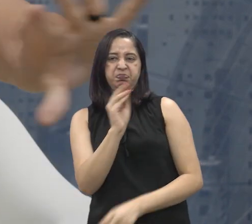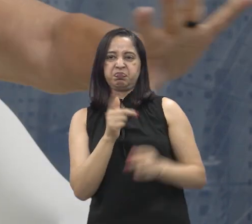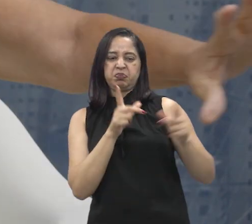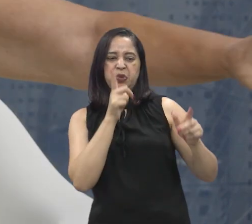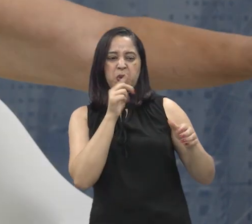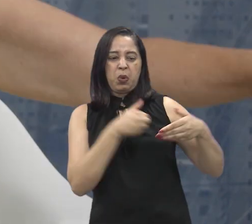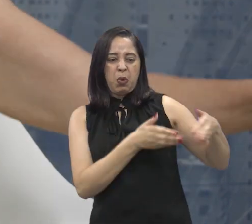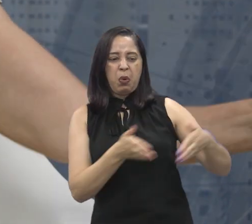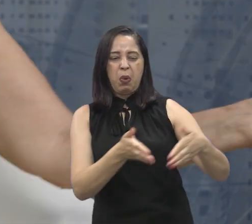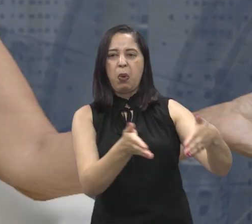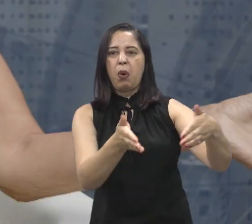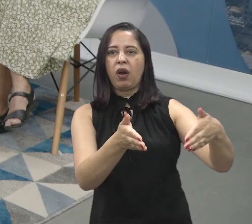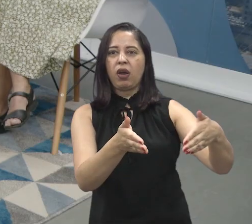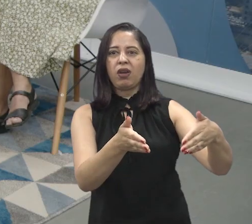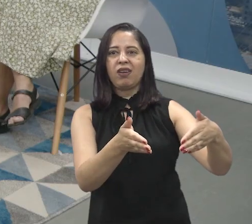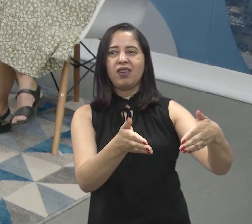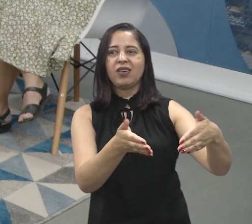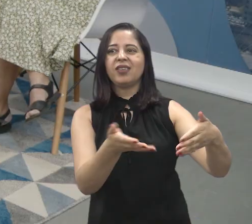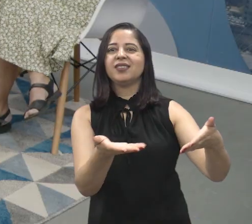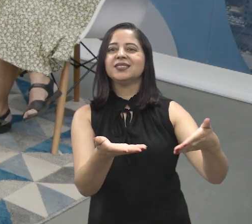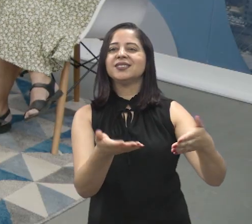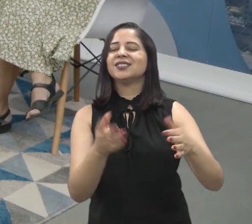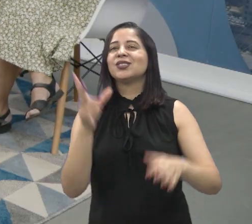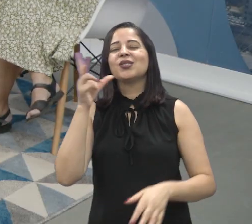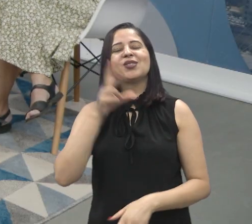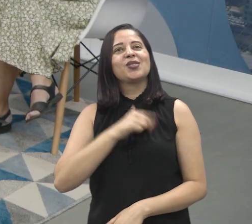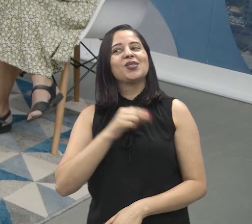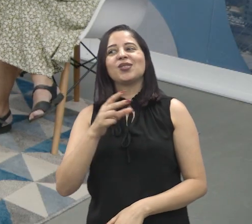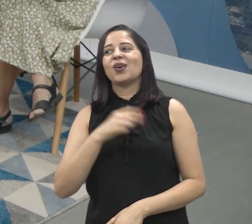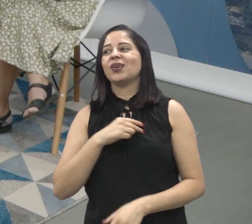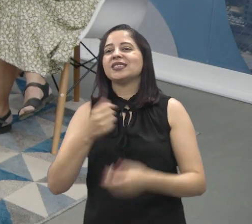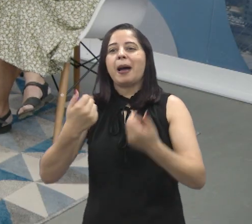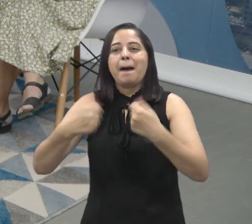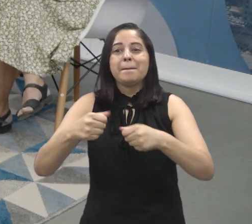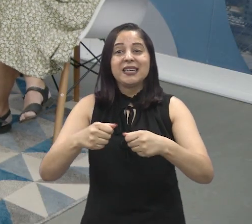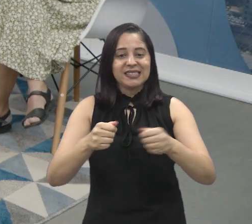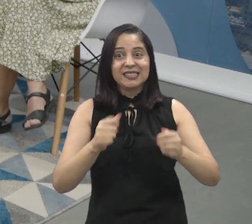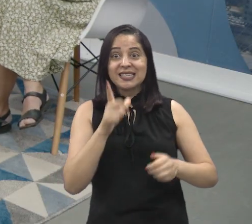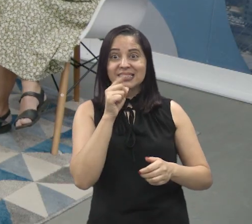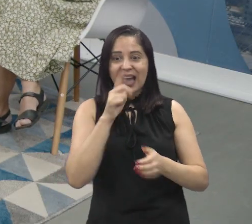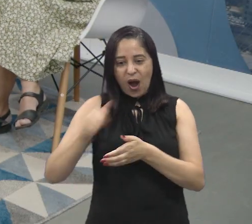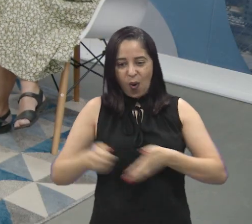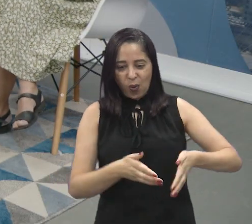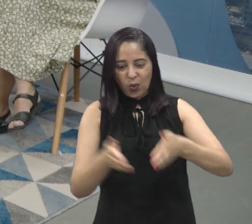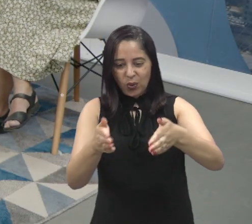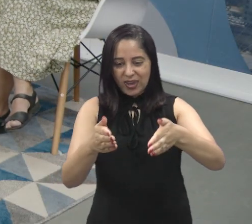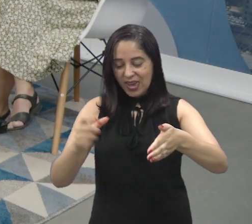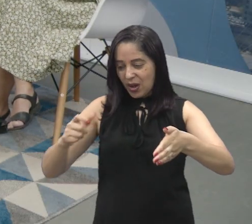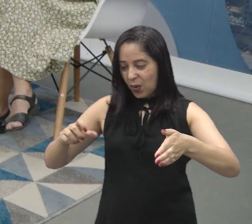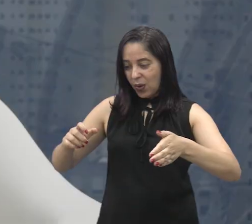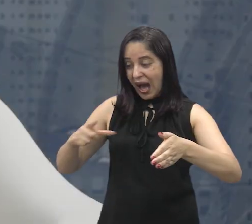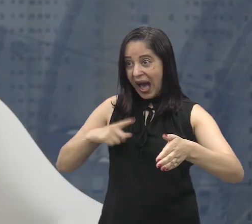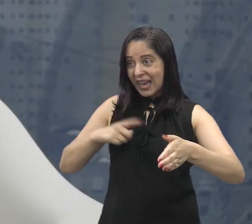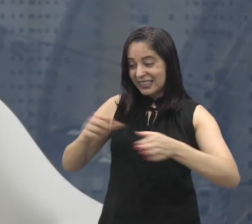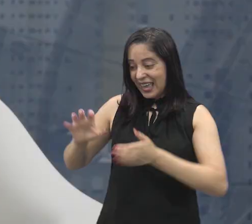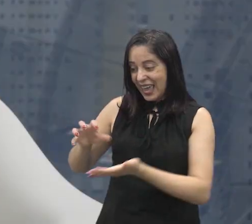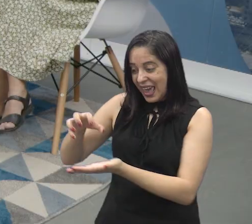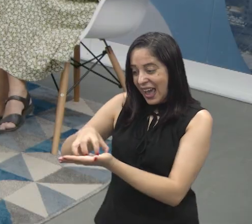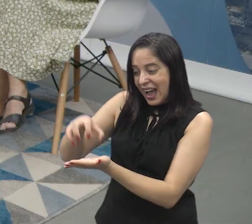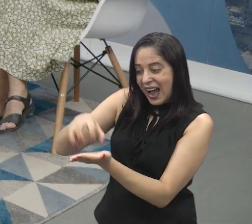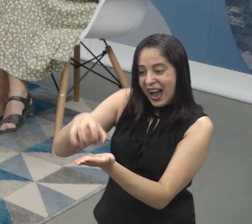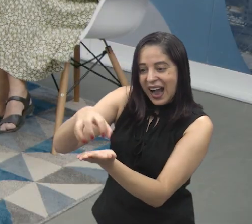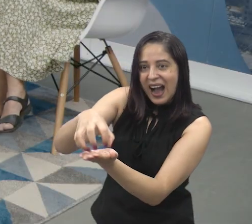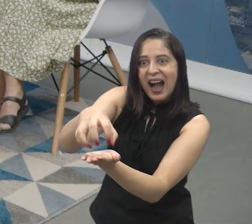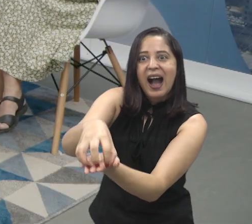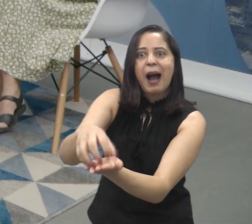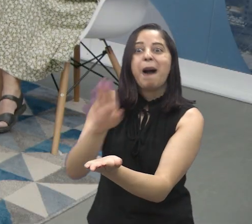ter aquele movimento em volta do Rio Paraíba do Sul, os barzinhos, a conversa. Eu acho que isso fortalece, fica uma